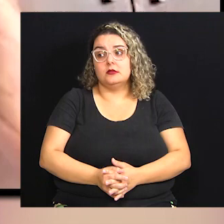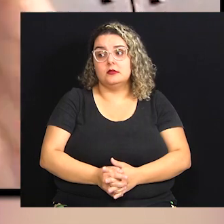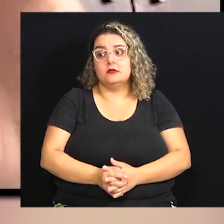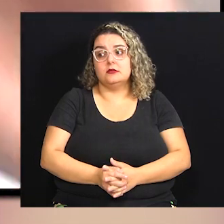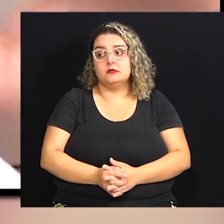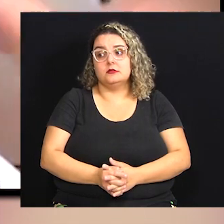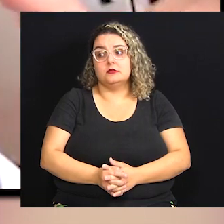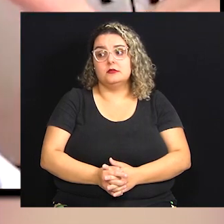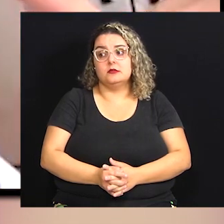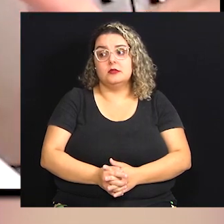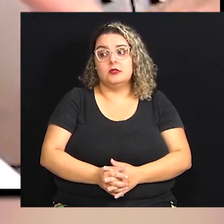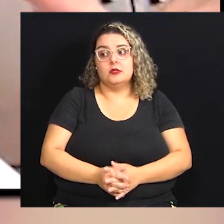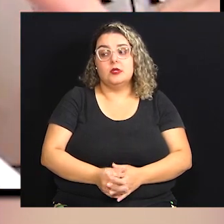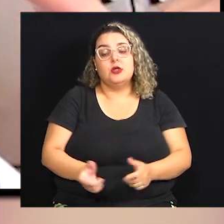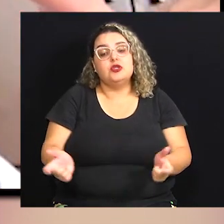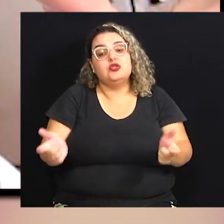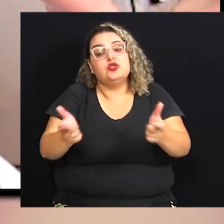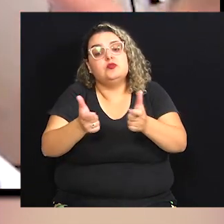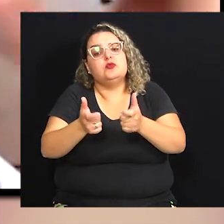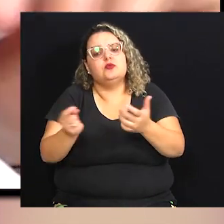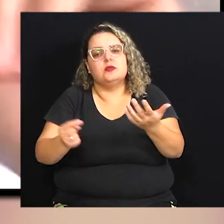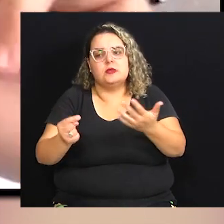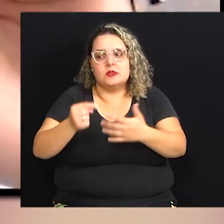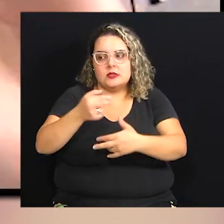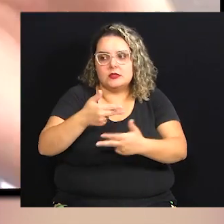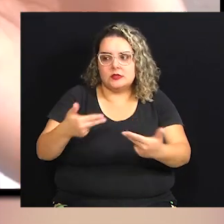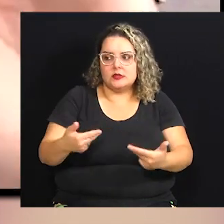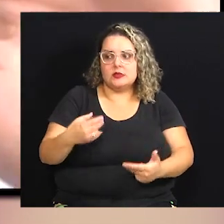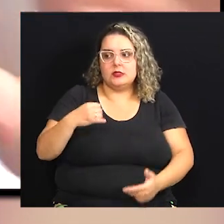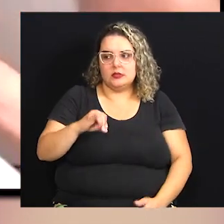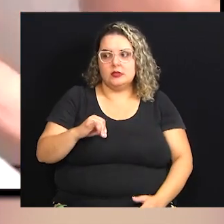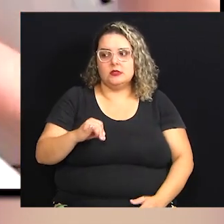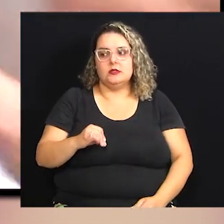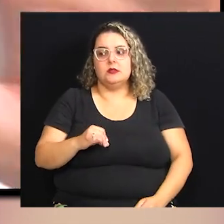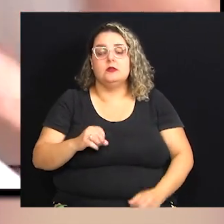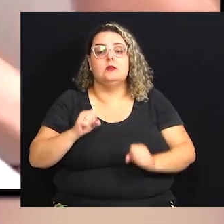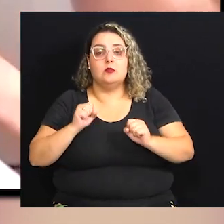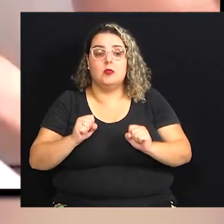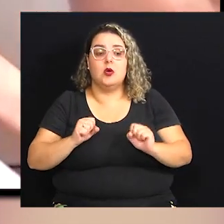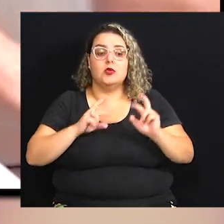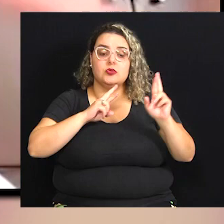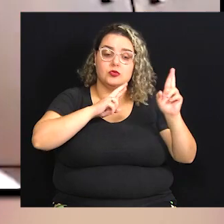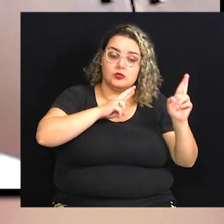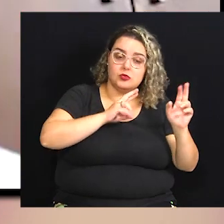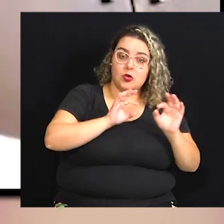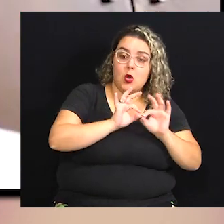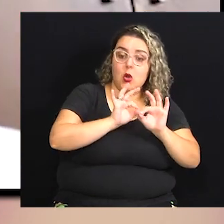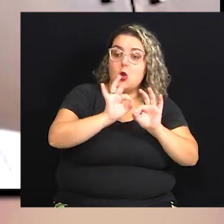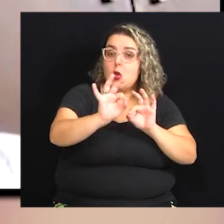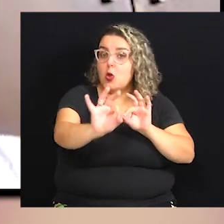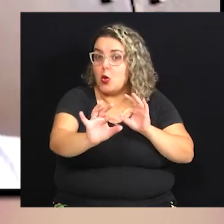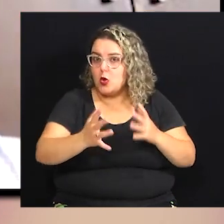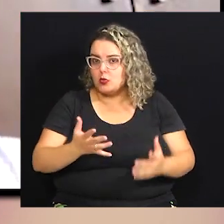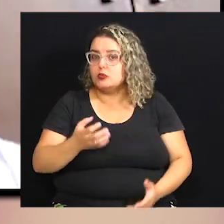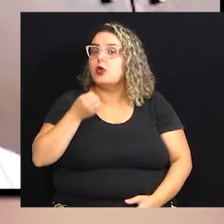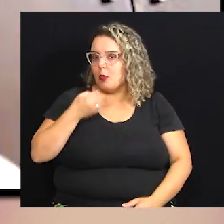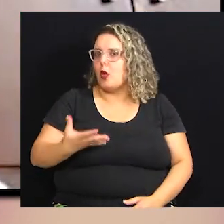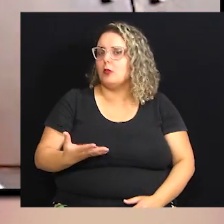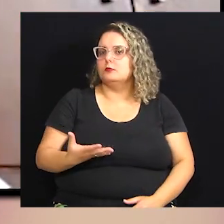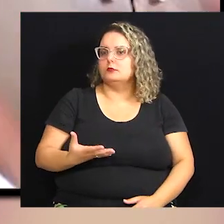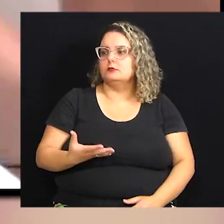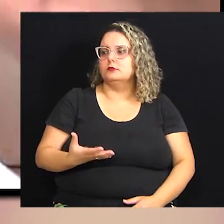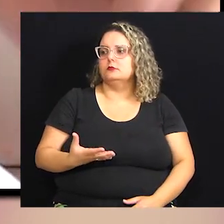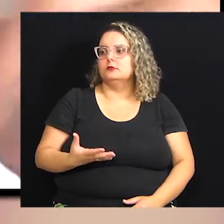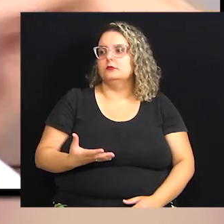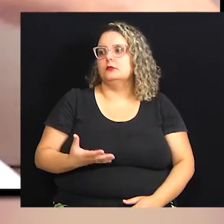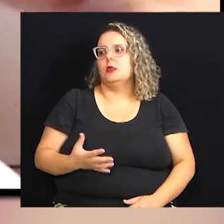é atenuar esses fatores. Então, se você pode dormir com o telefone afastado de você, isso é